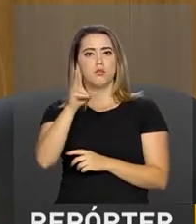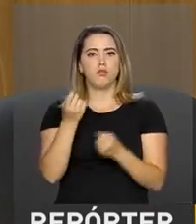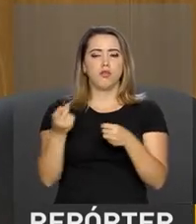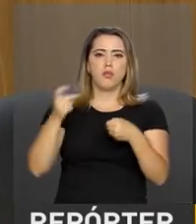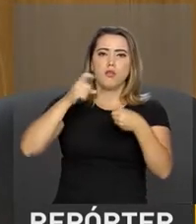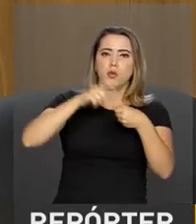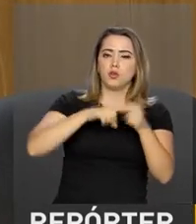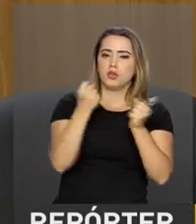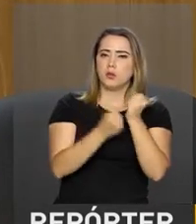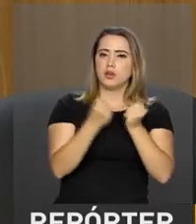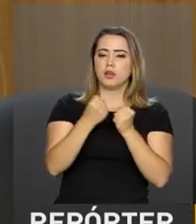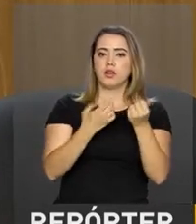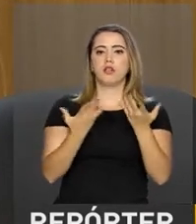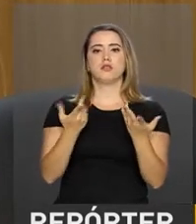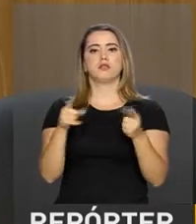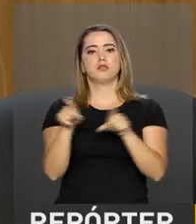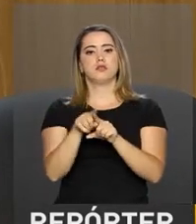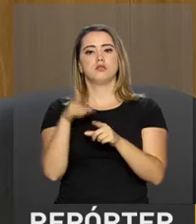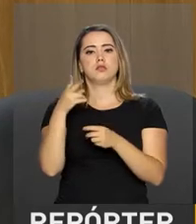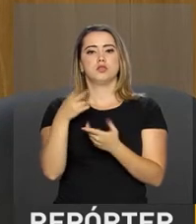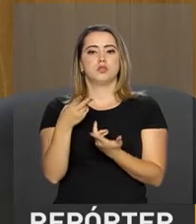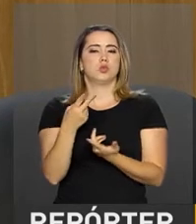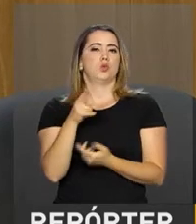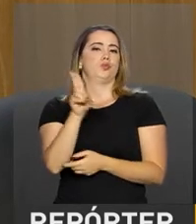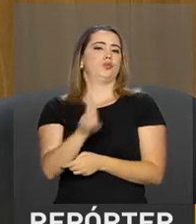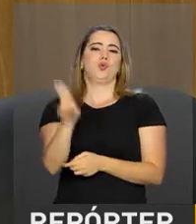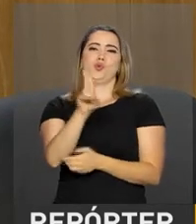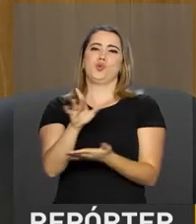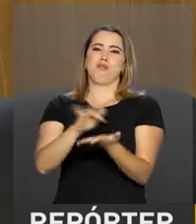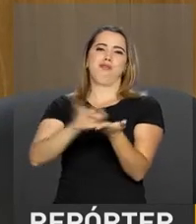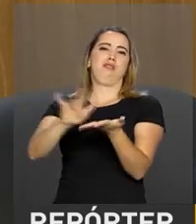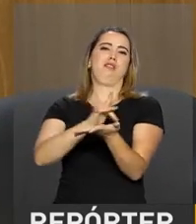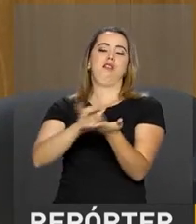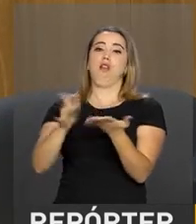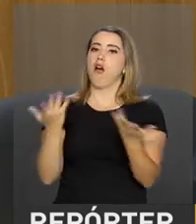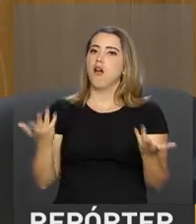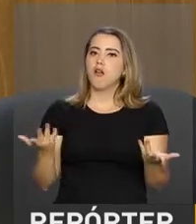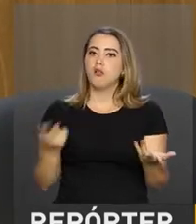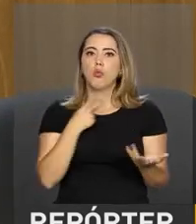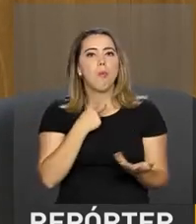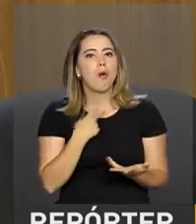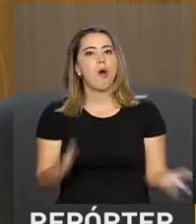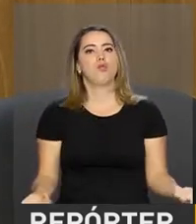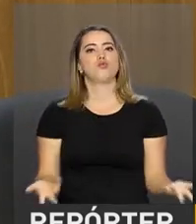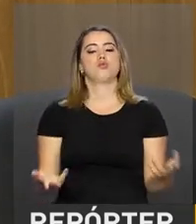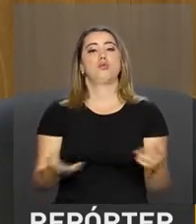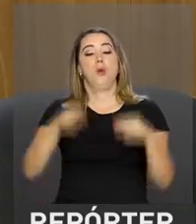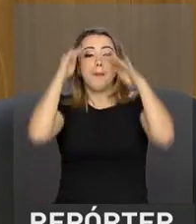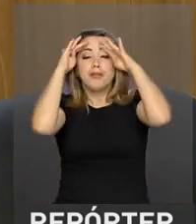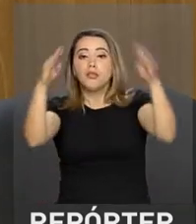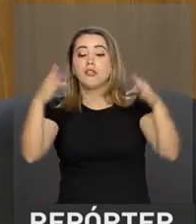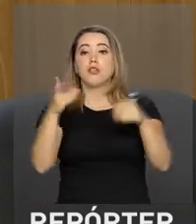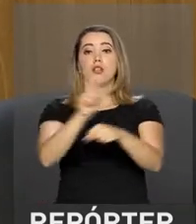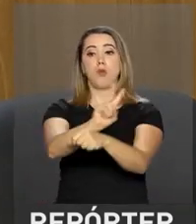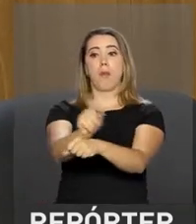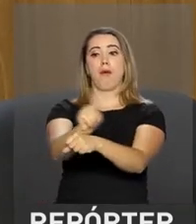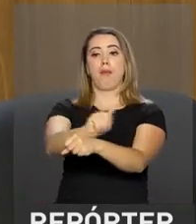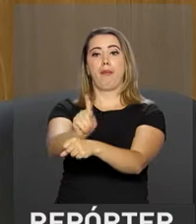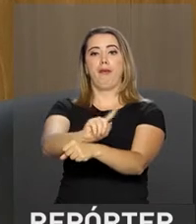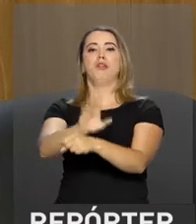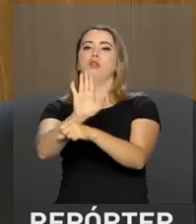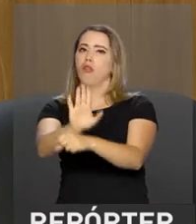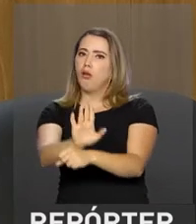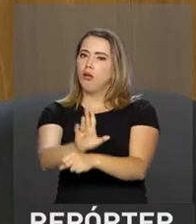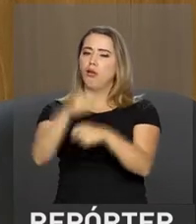dirigindo num não faço uso do celular obedeça a velocidade da via que com certeza